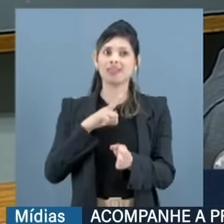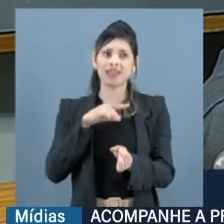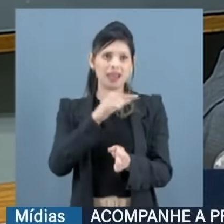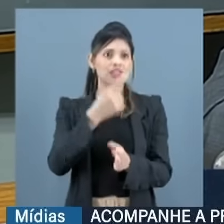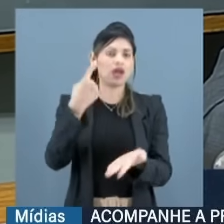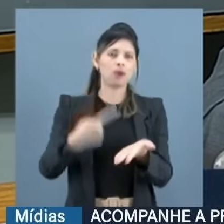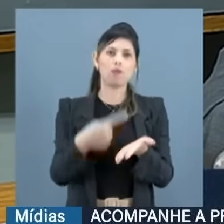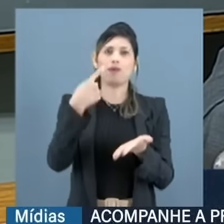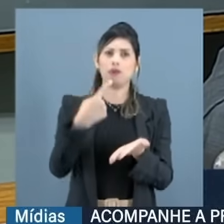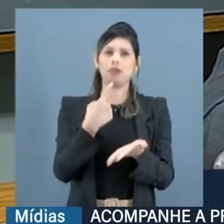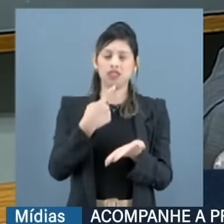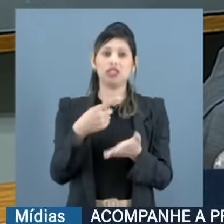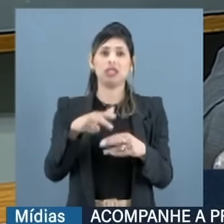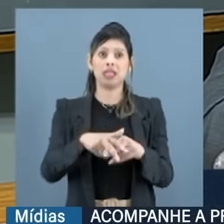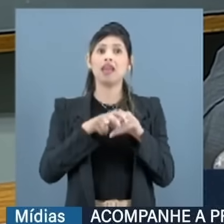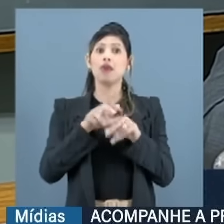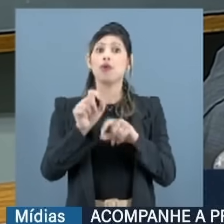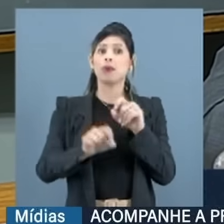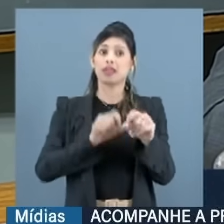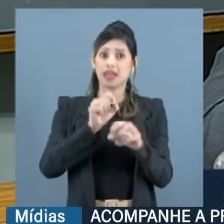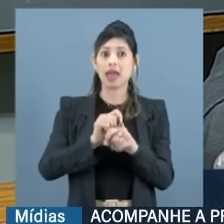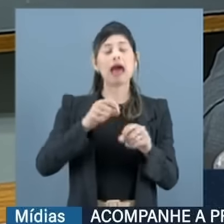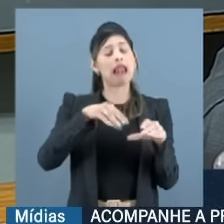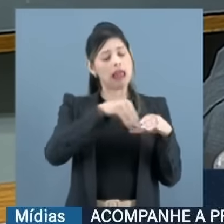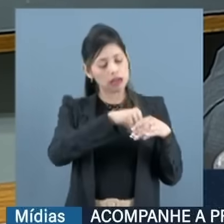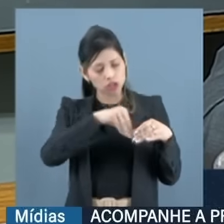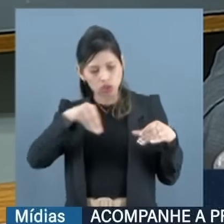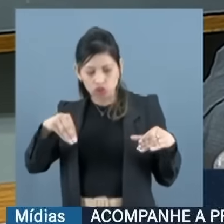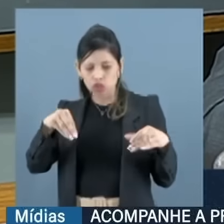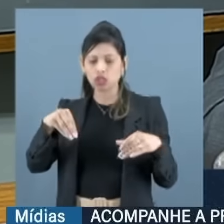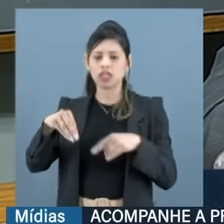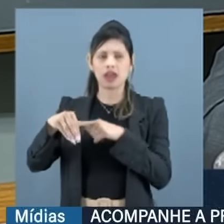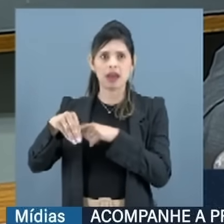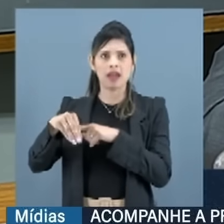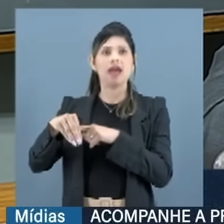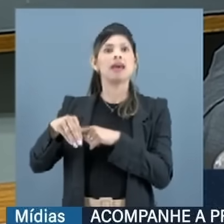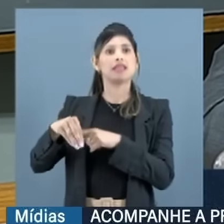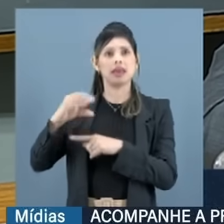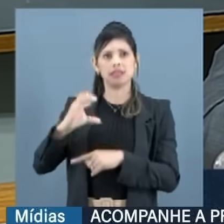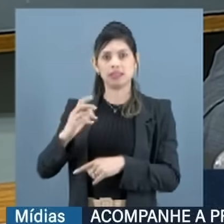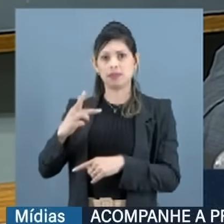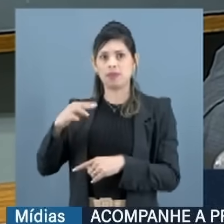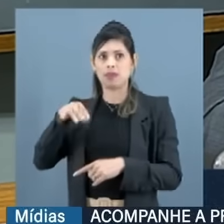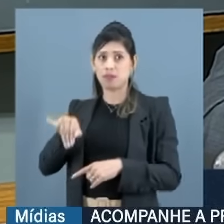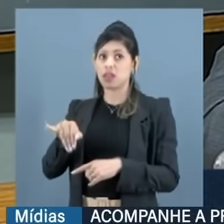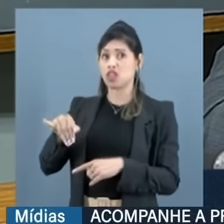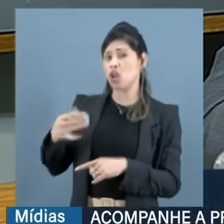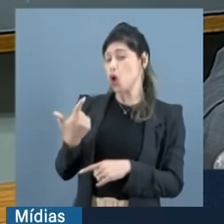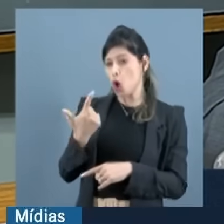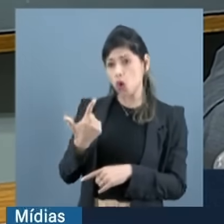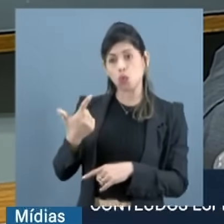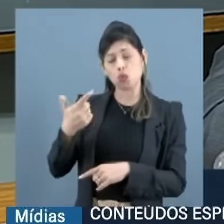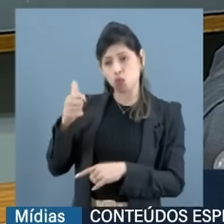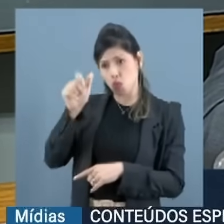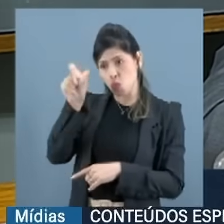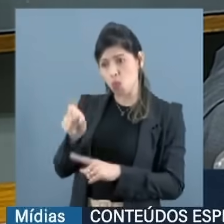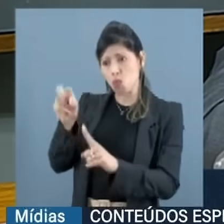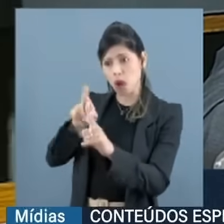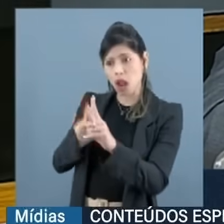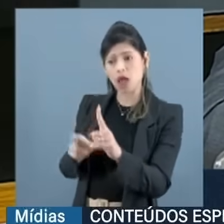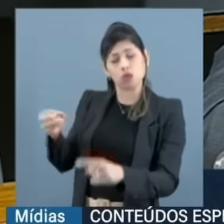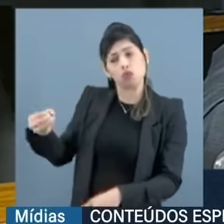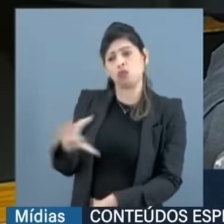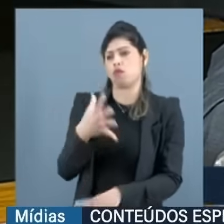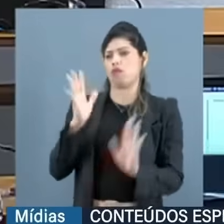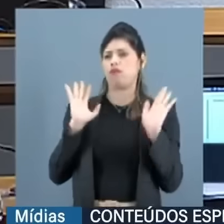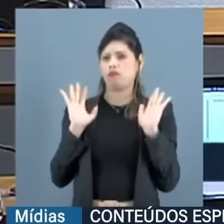comprometida e, por conseguinte, promover o seu afastamento para que se proceda à escolha de um novo relator. Essa é a questão de ordem que faço. Senador